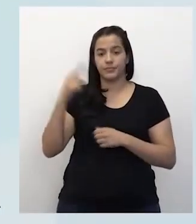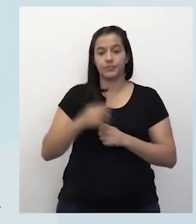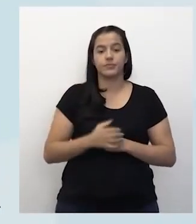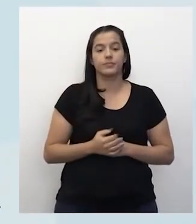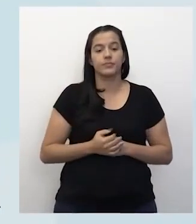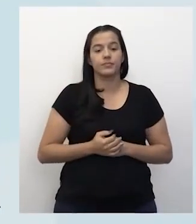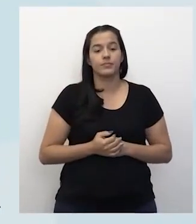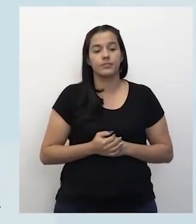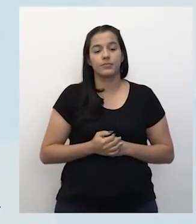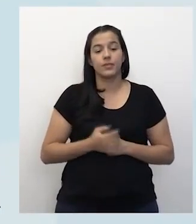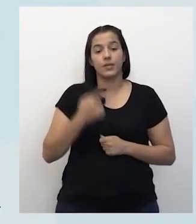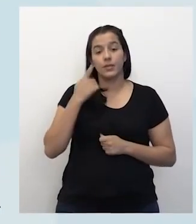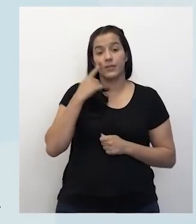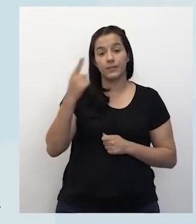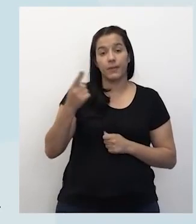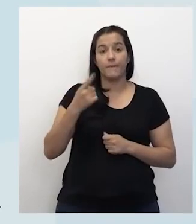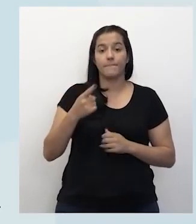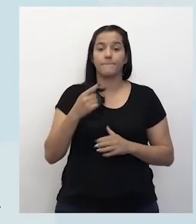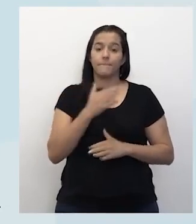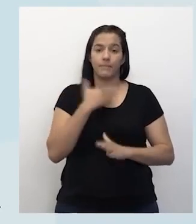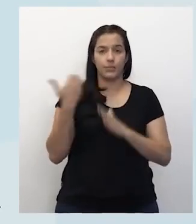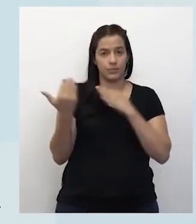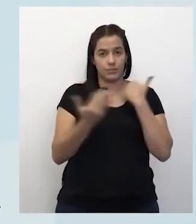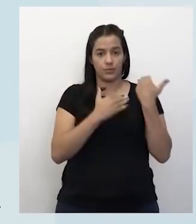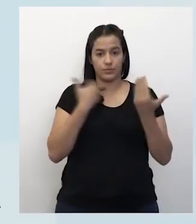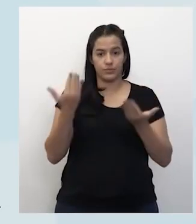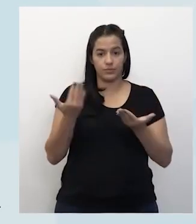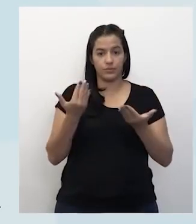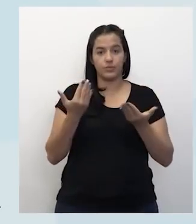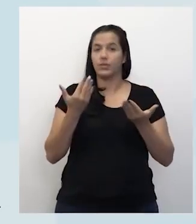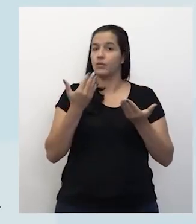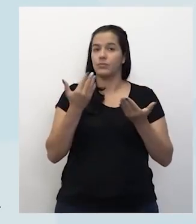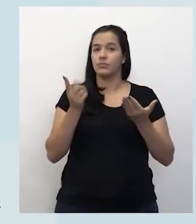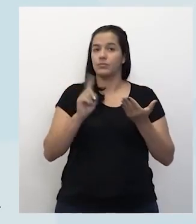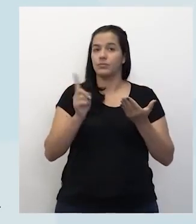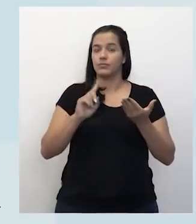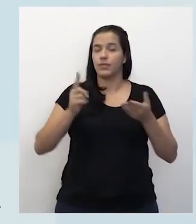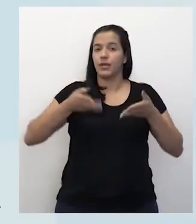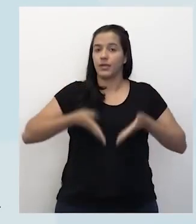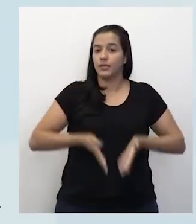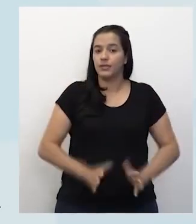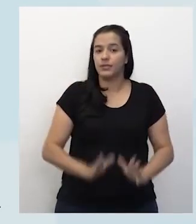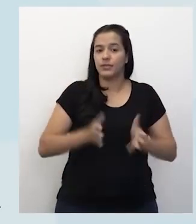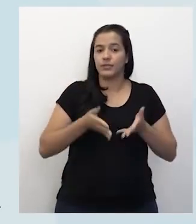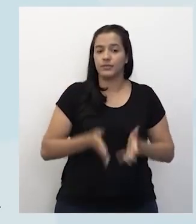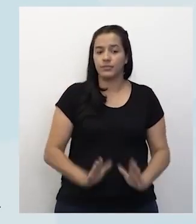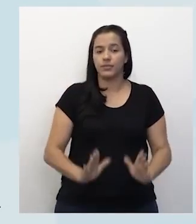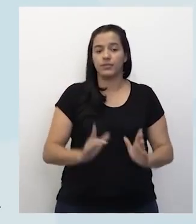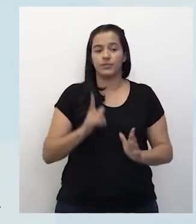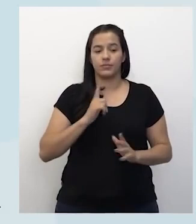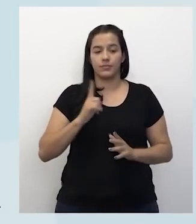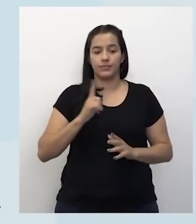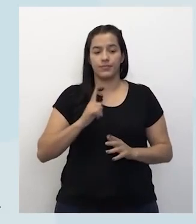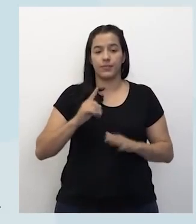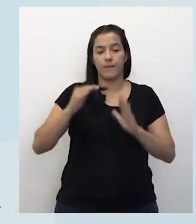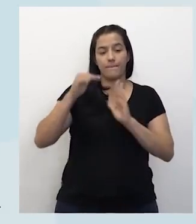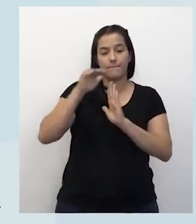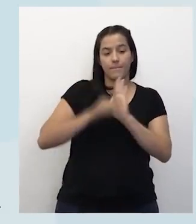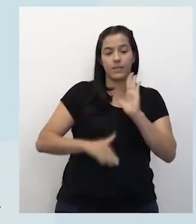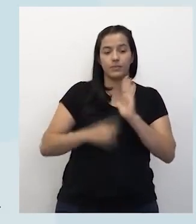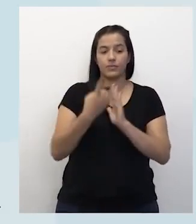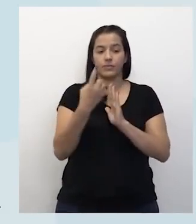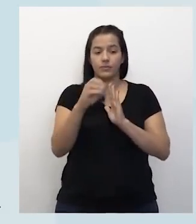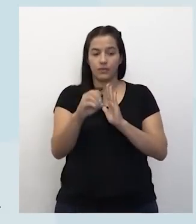próxima imagem mostra a taxa de natalidade, né, que a taxa de natalidade, ela mostra aí uma faixa de menos